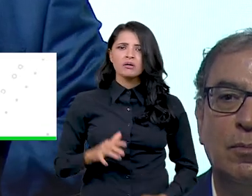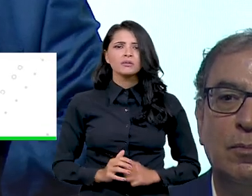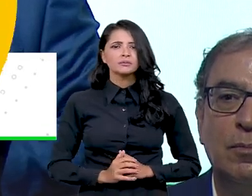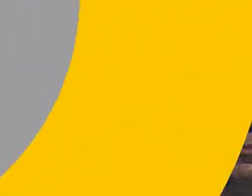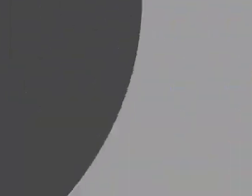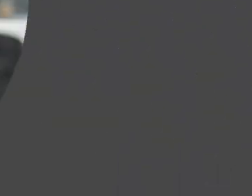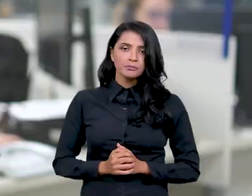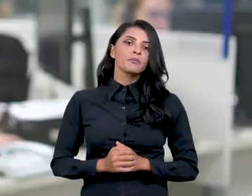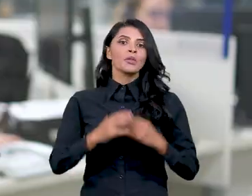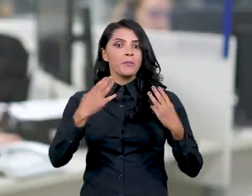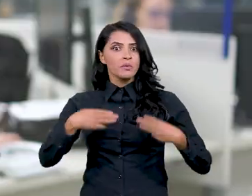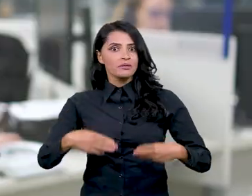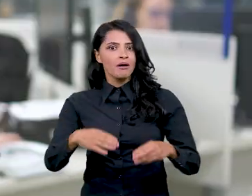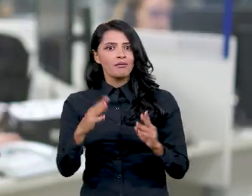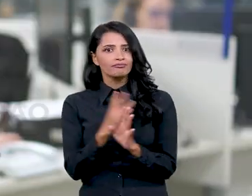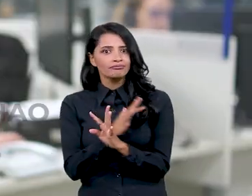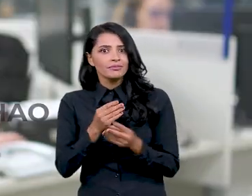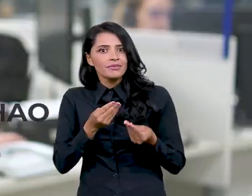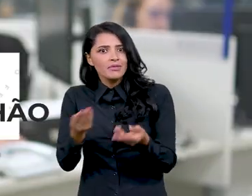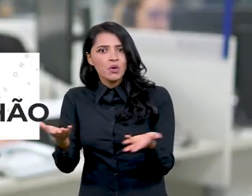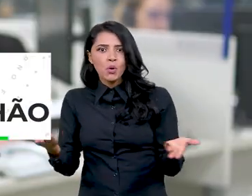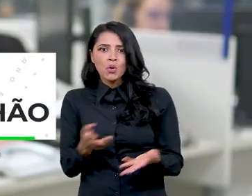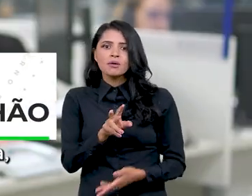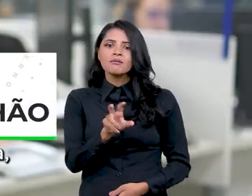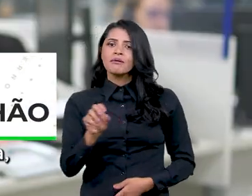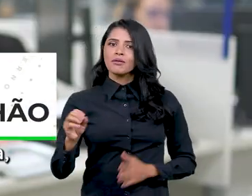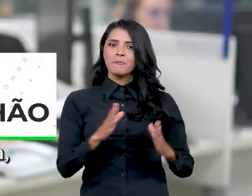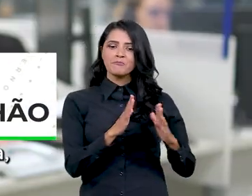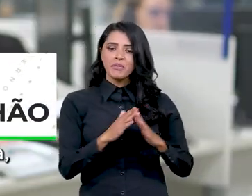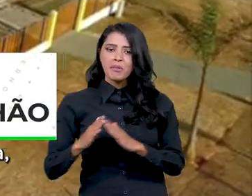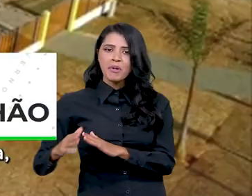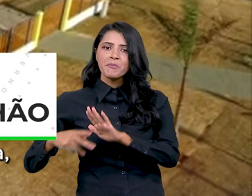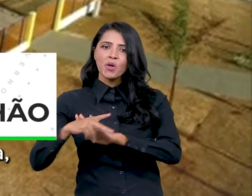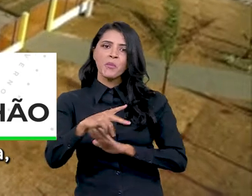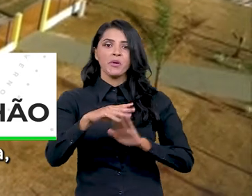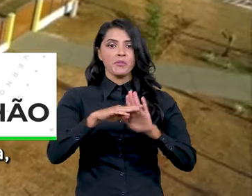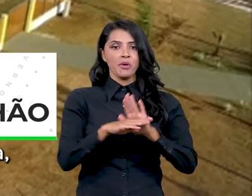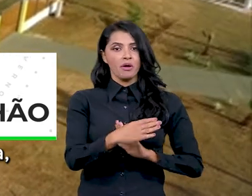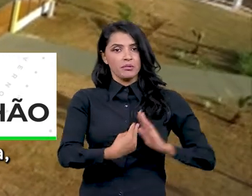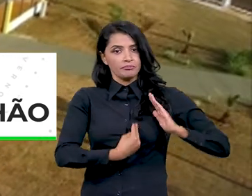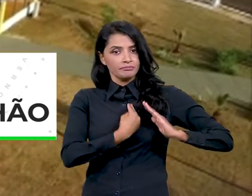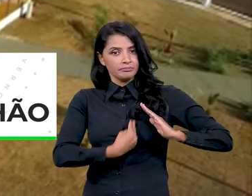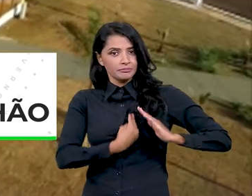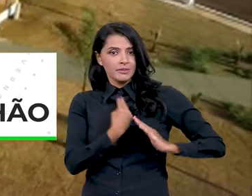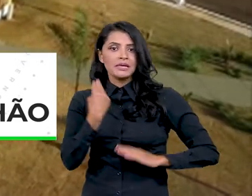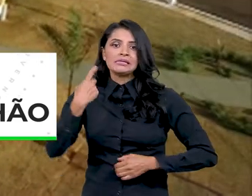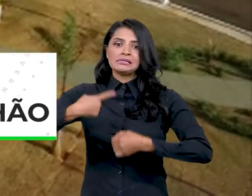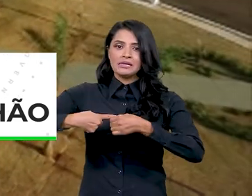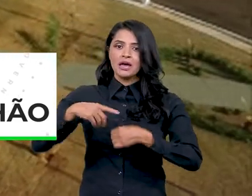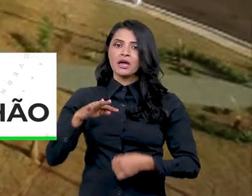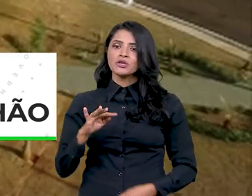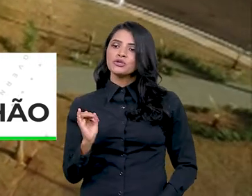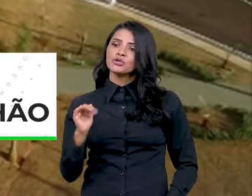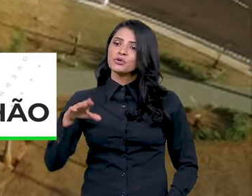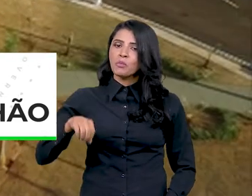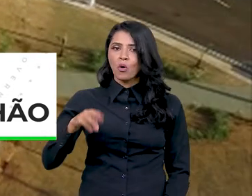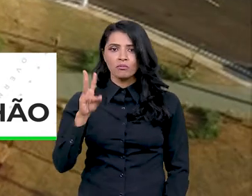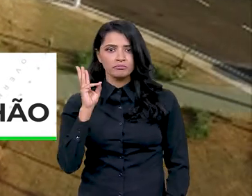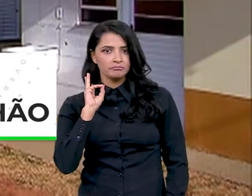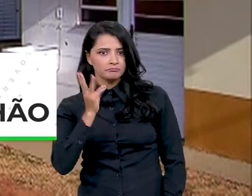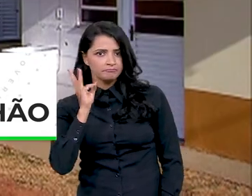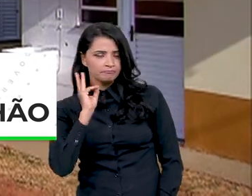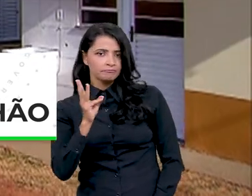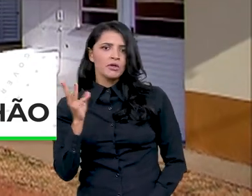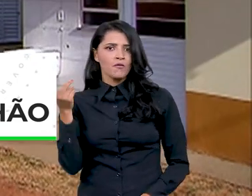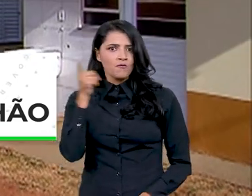ano. O Ministério das Cidades entrega hoje 500 moradias do programa Minha Casa Minha Vida na cidade de Timon, no